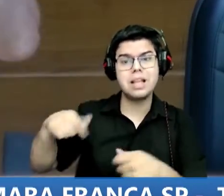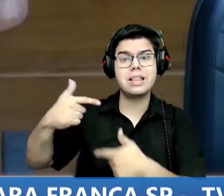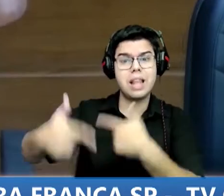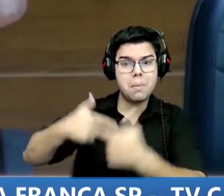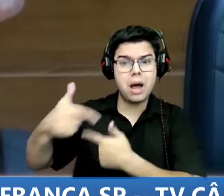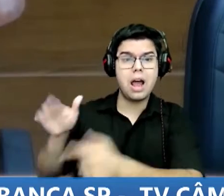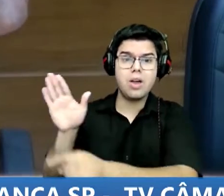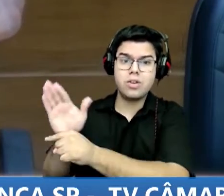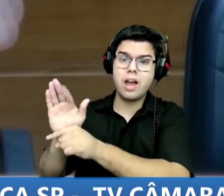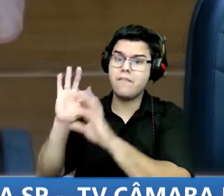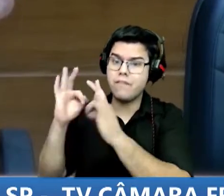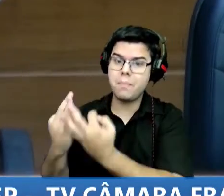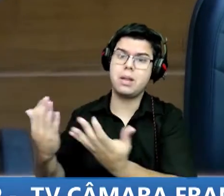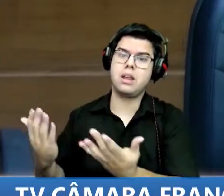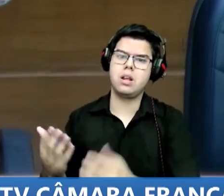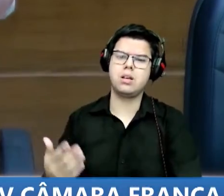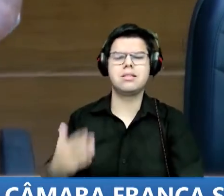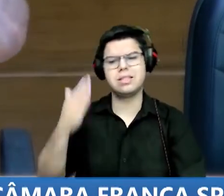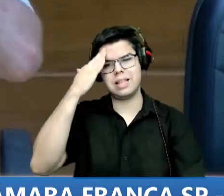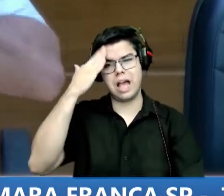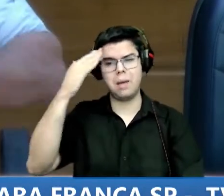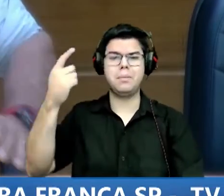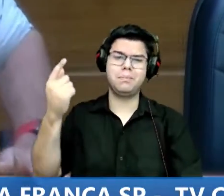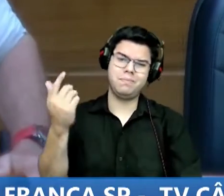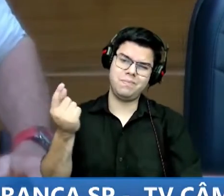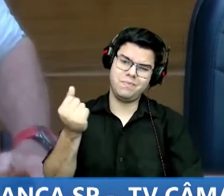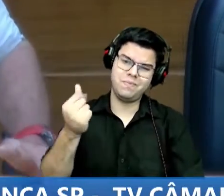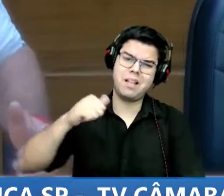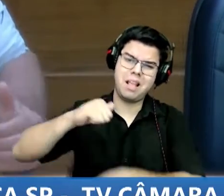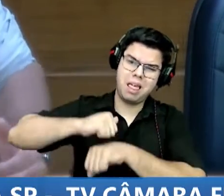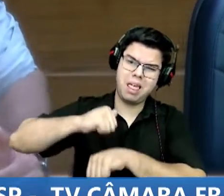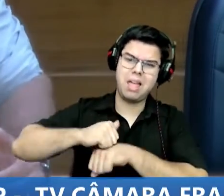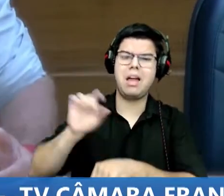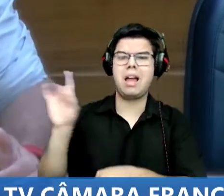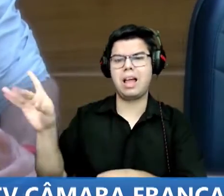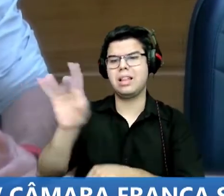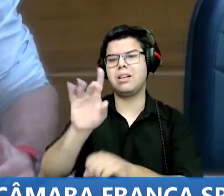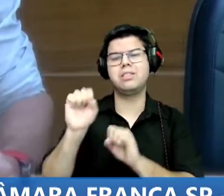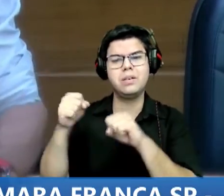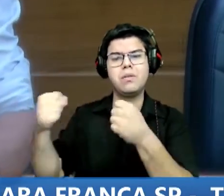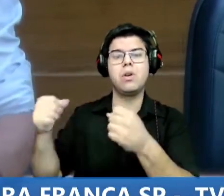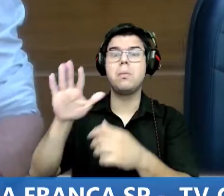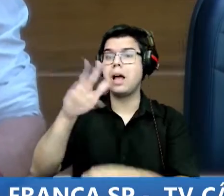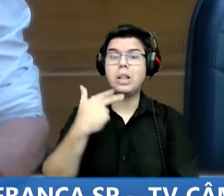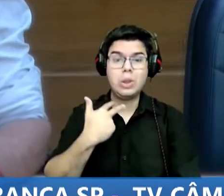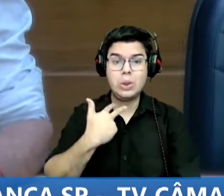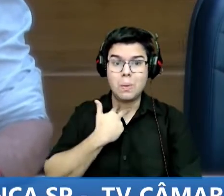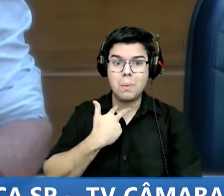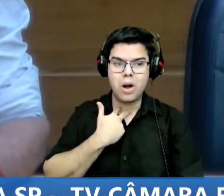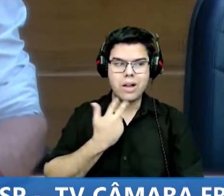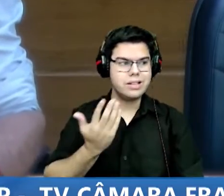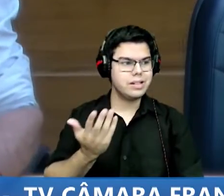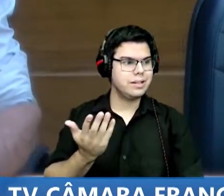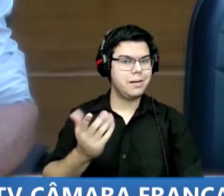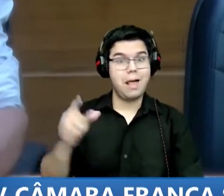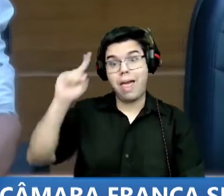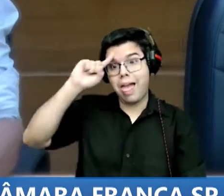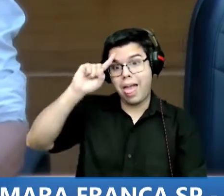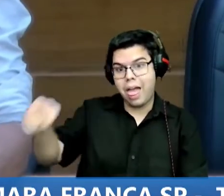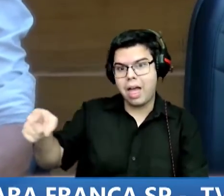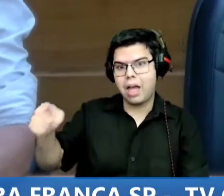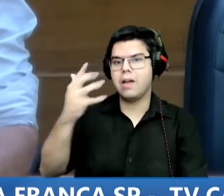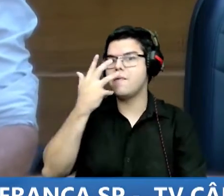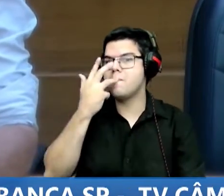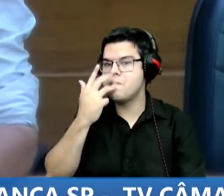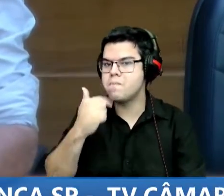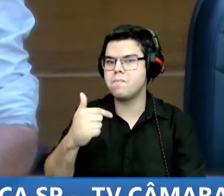vive numa situação complicada, onde cada um precisa fazer a sua parte, mas não pode determinar a criança ou adolescente a manutenção